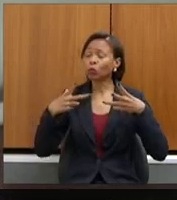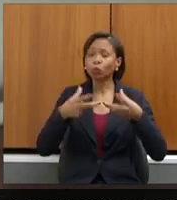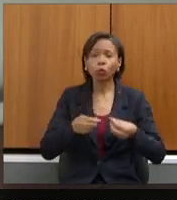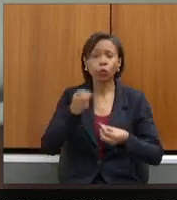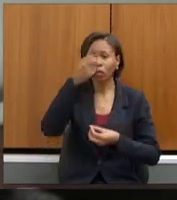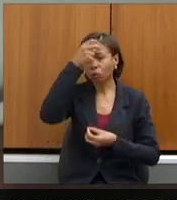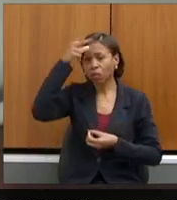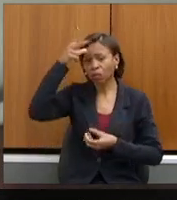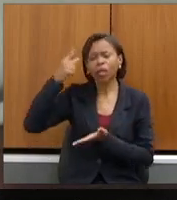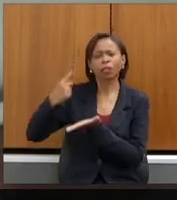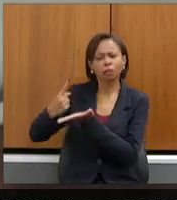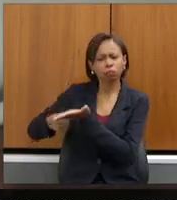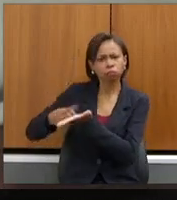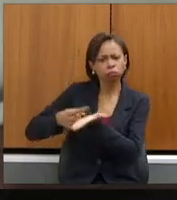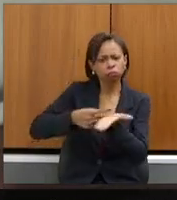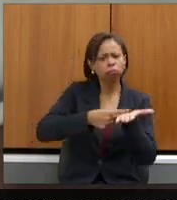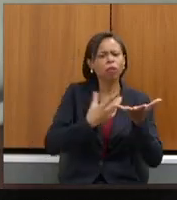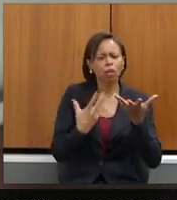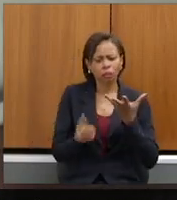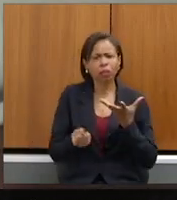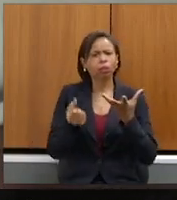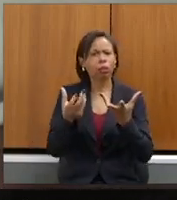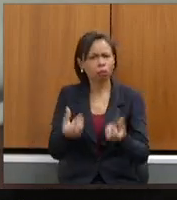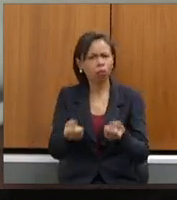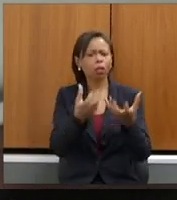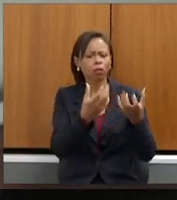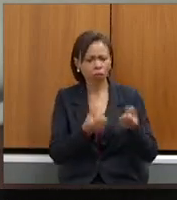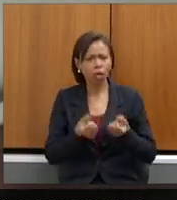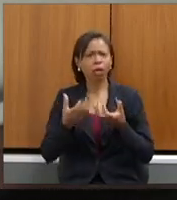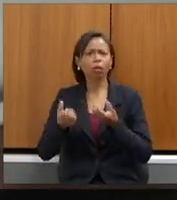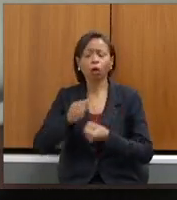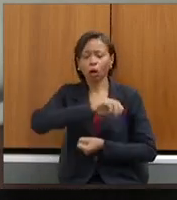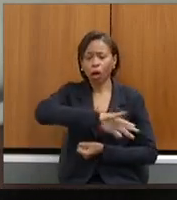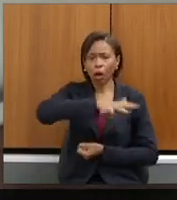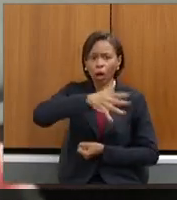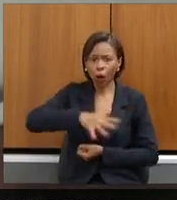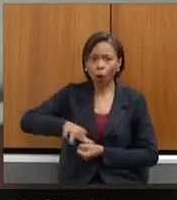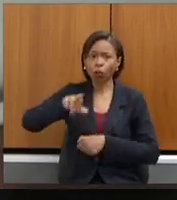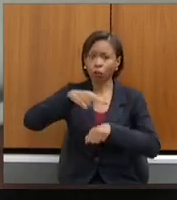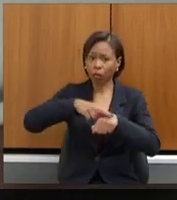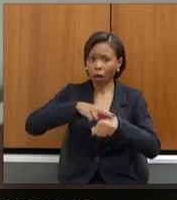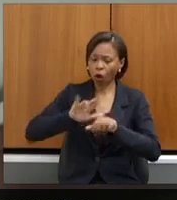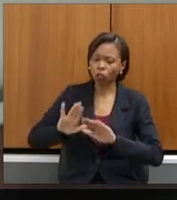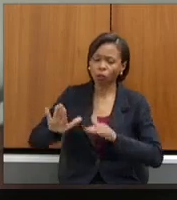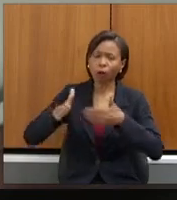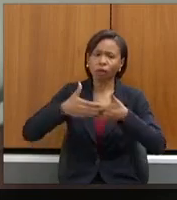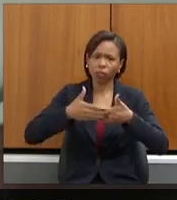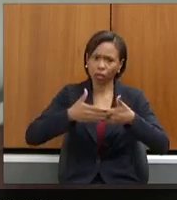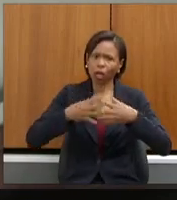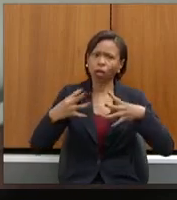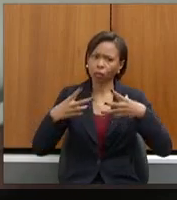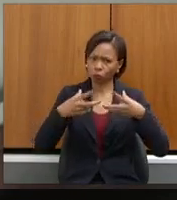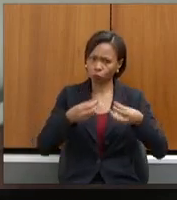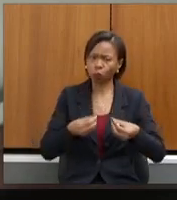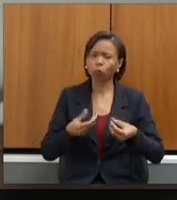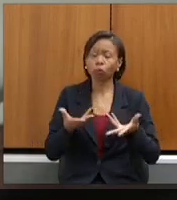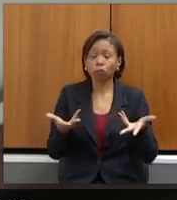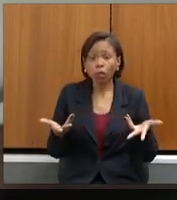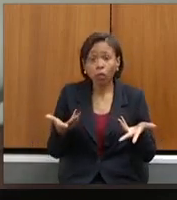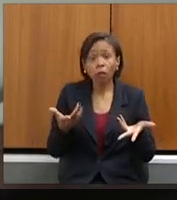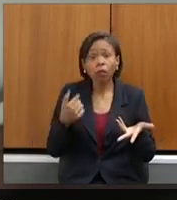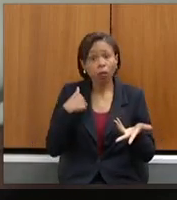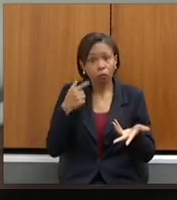outro é que a gente tivesse efetivamente aderir essa onda roxa e talvez neste esforço esse esforço